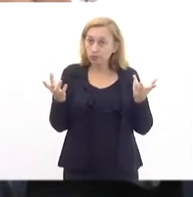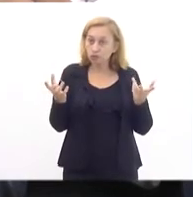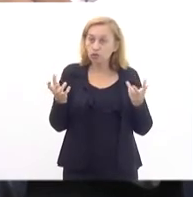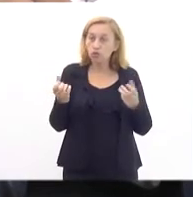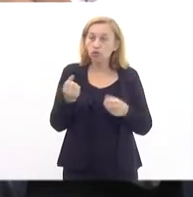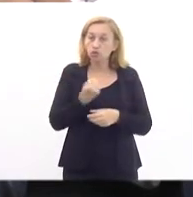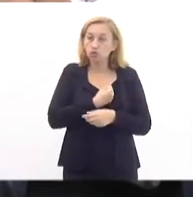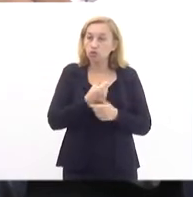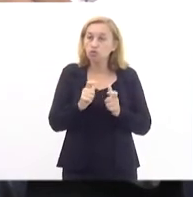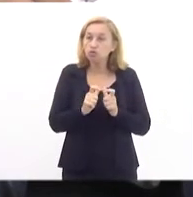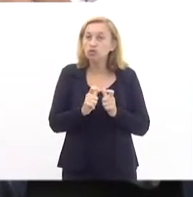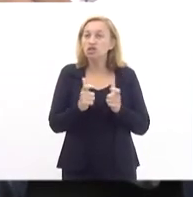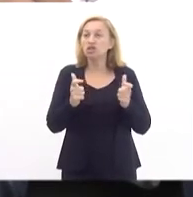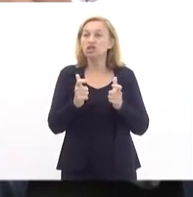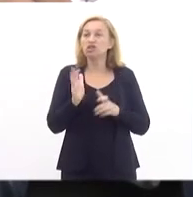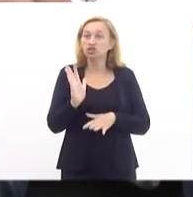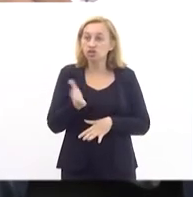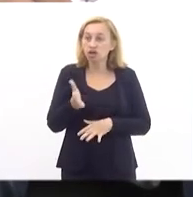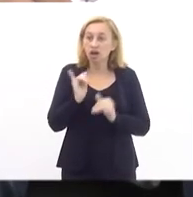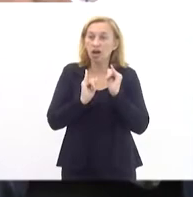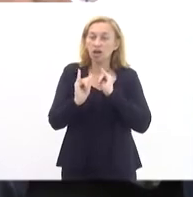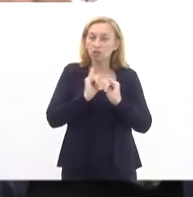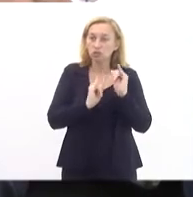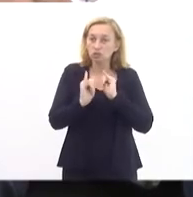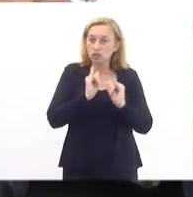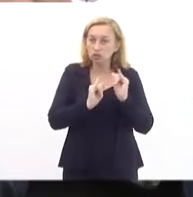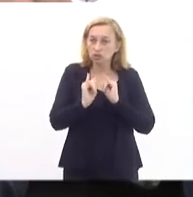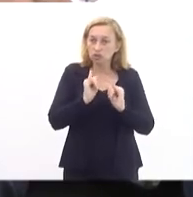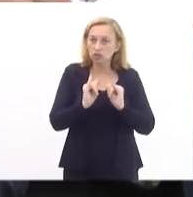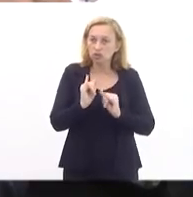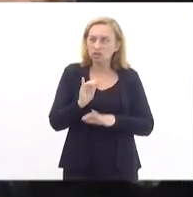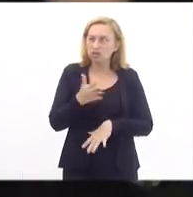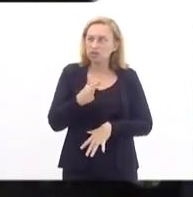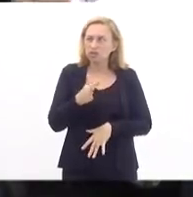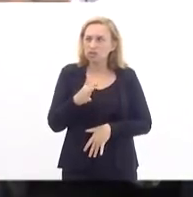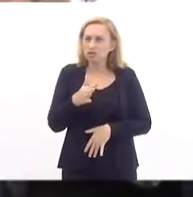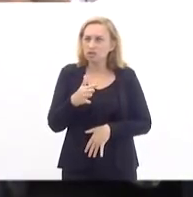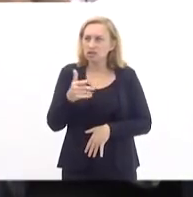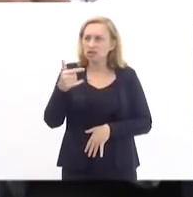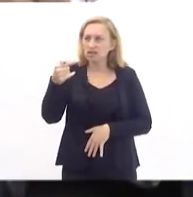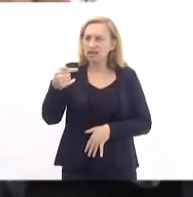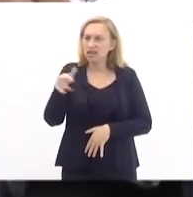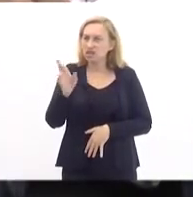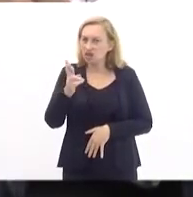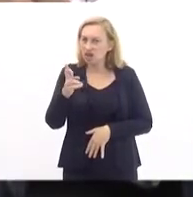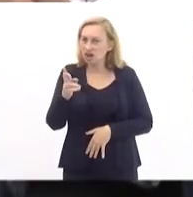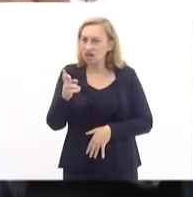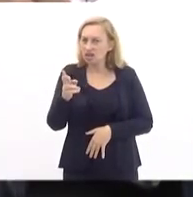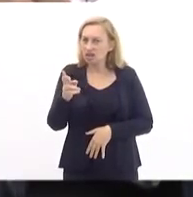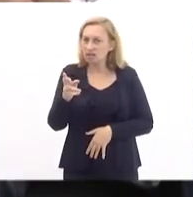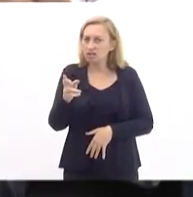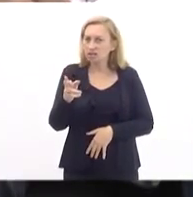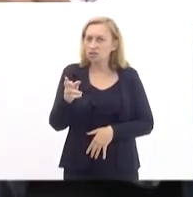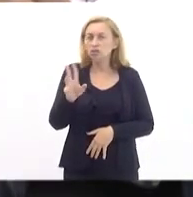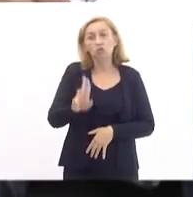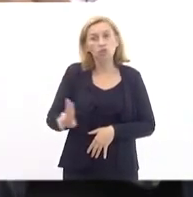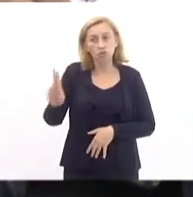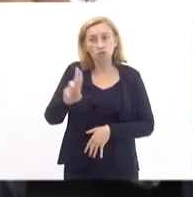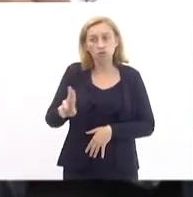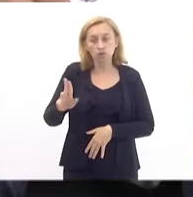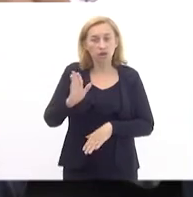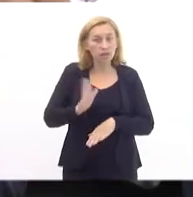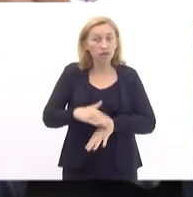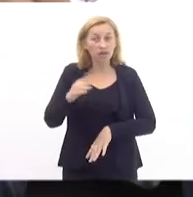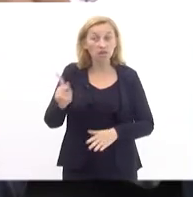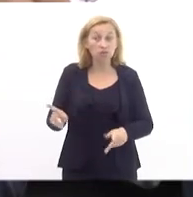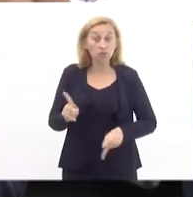aumento já aqui projetado e anunciado de praticamente R$ 7,00, e isso para o usuário mais carente